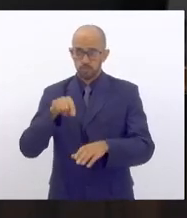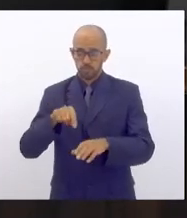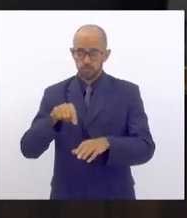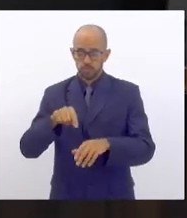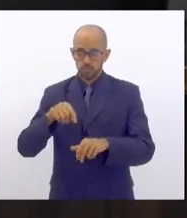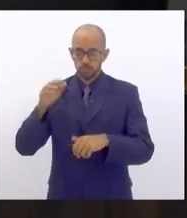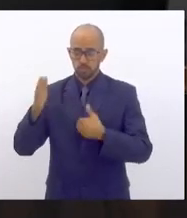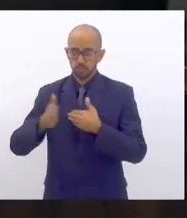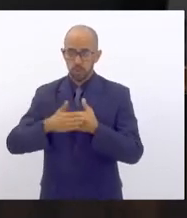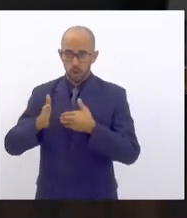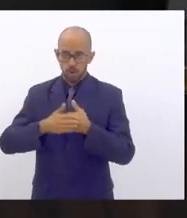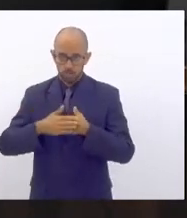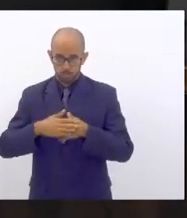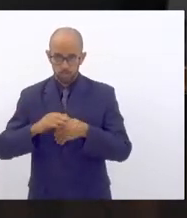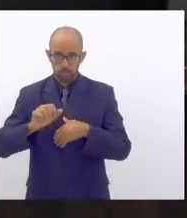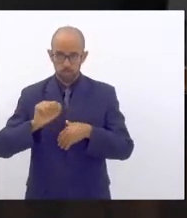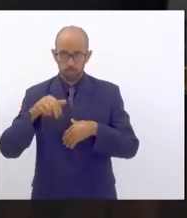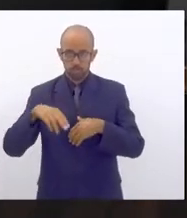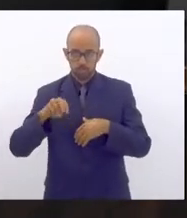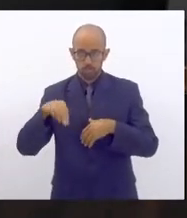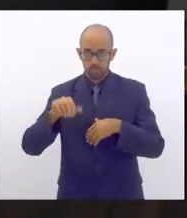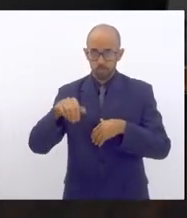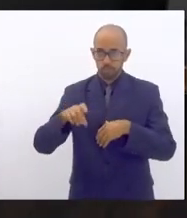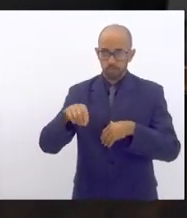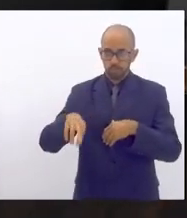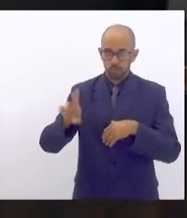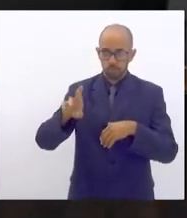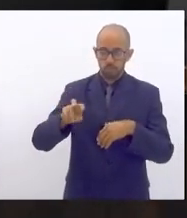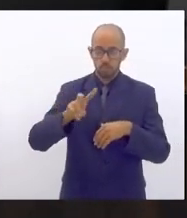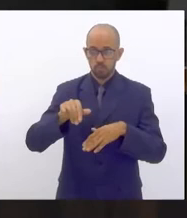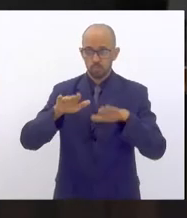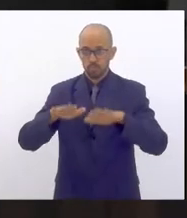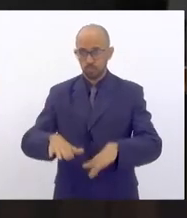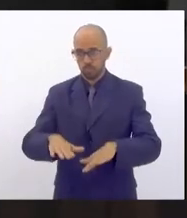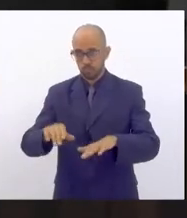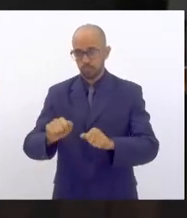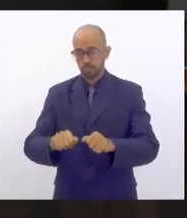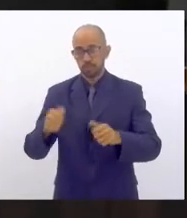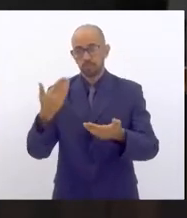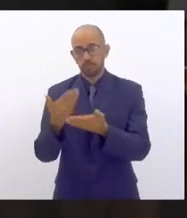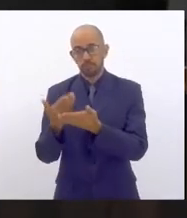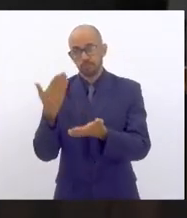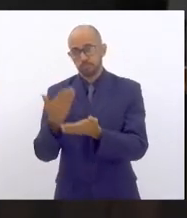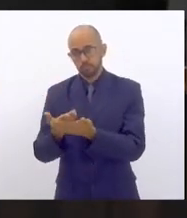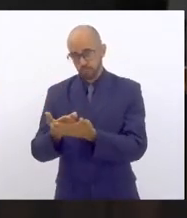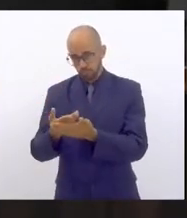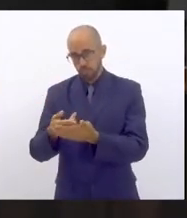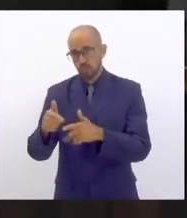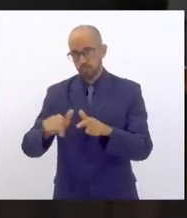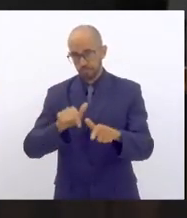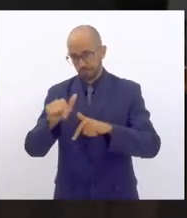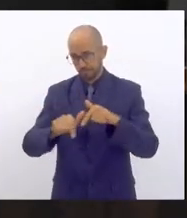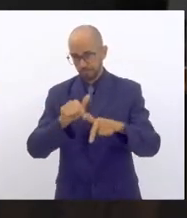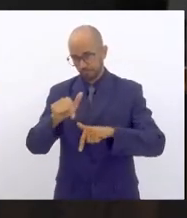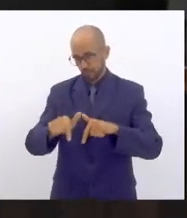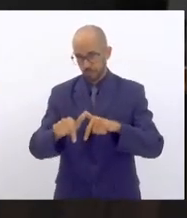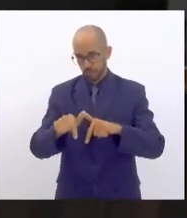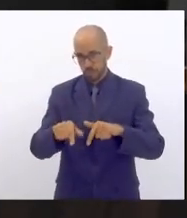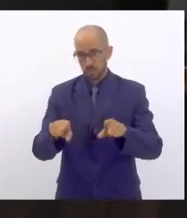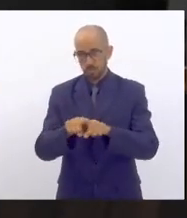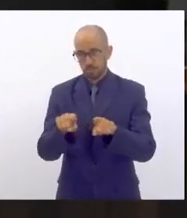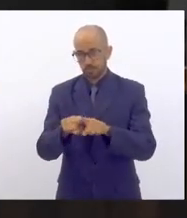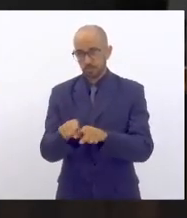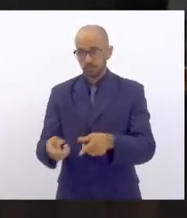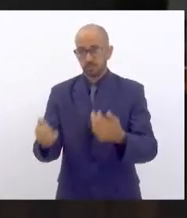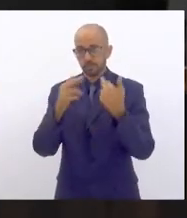os animadores culturais que estiverem no exercício da sua função serão mantidos nas unidades escolares que se encontrarem lotados e ficarão ainda responsáveis